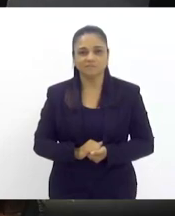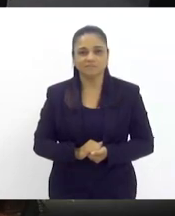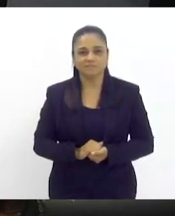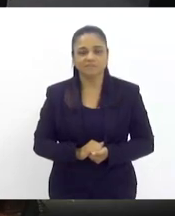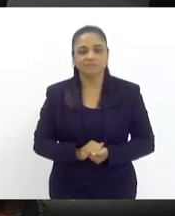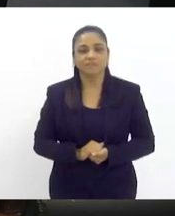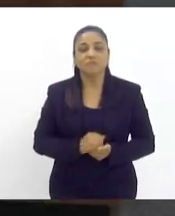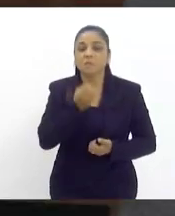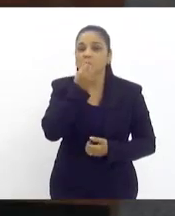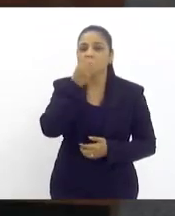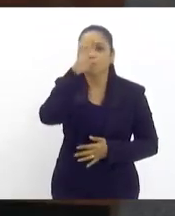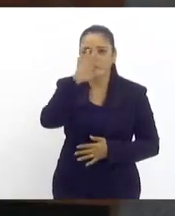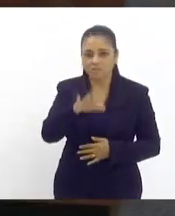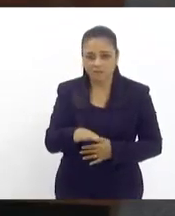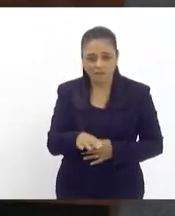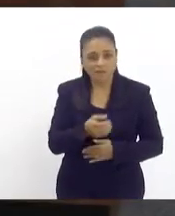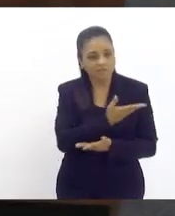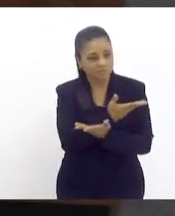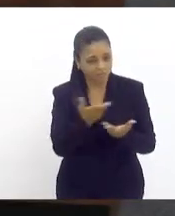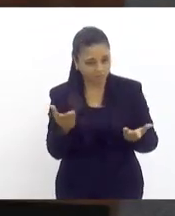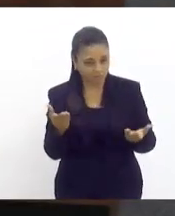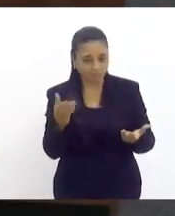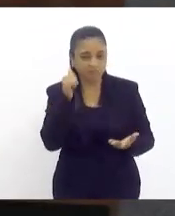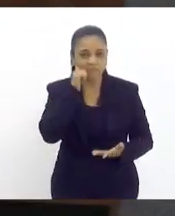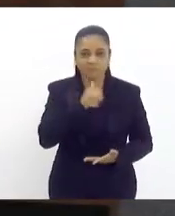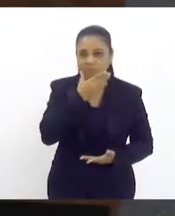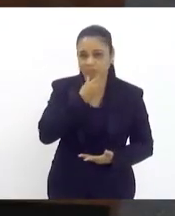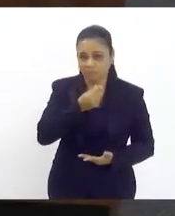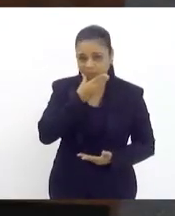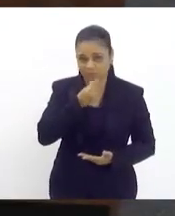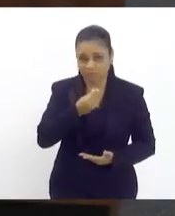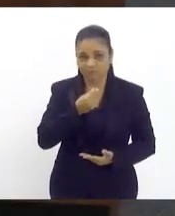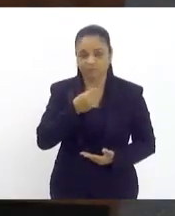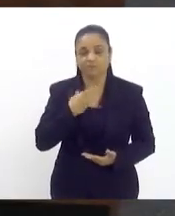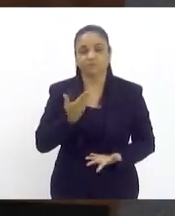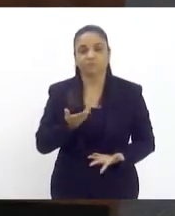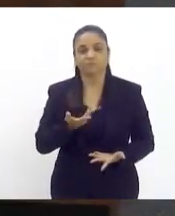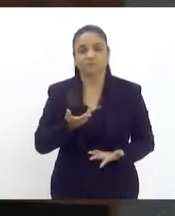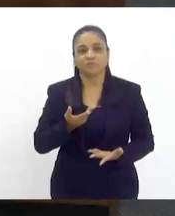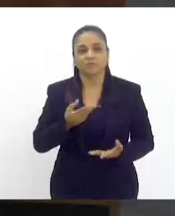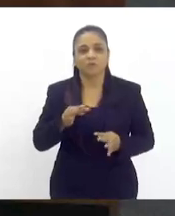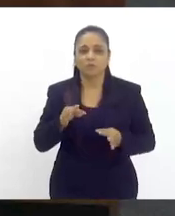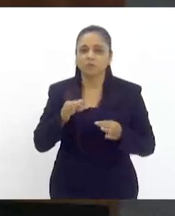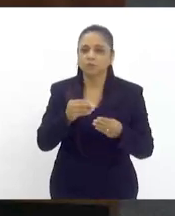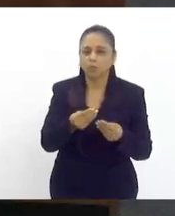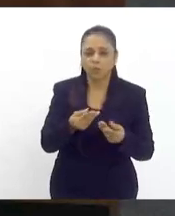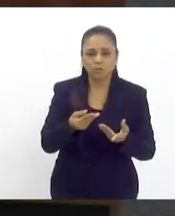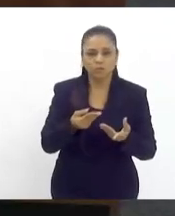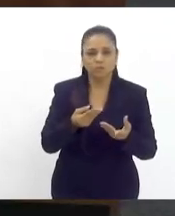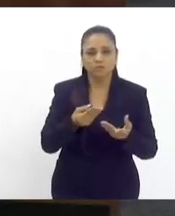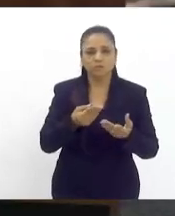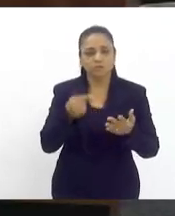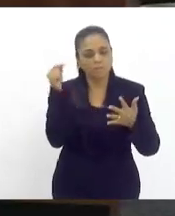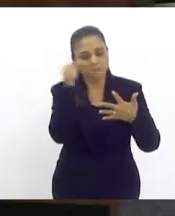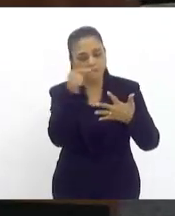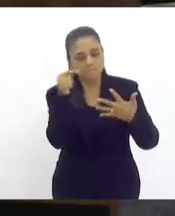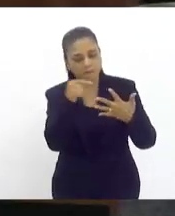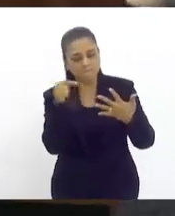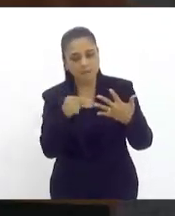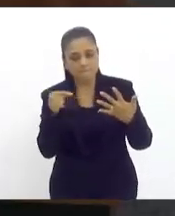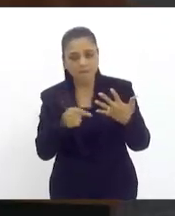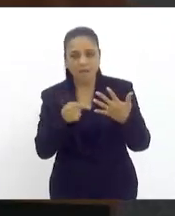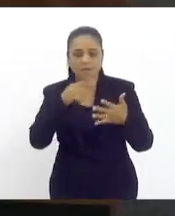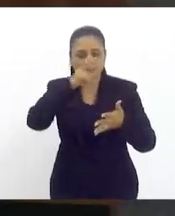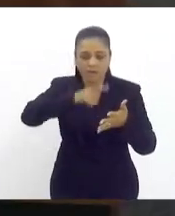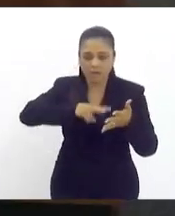Boa tarde a todos e todos é todas essas incongruências apontadas no momento